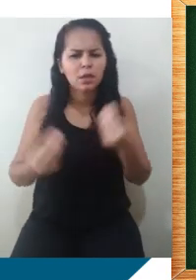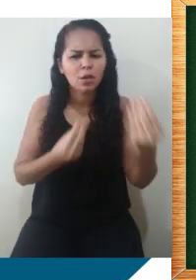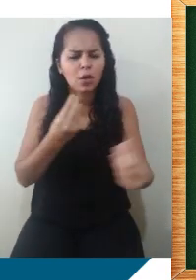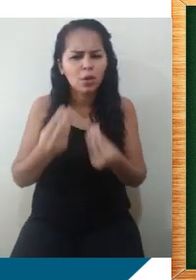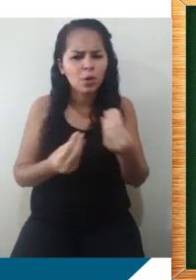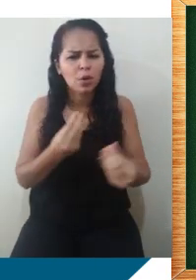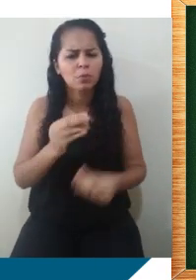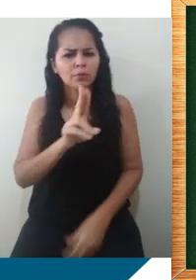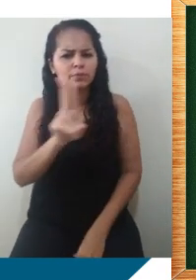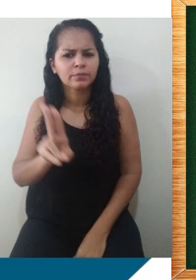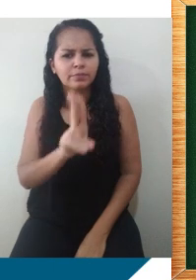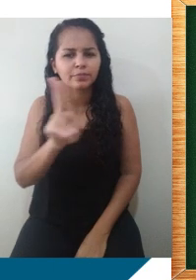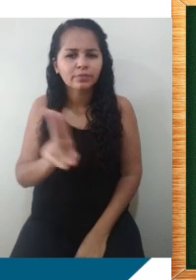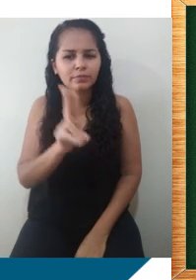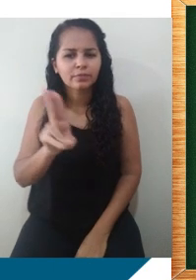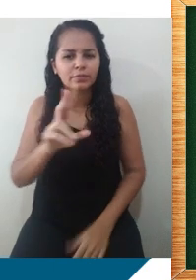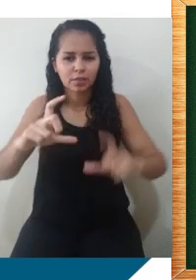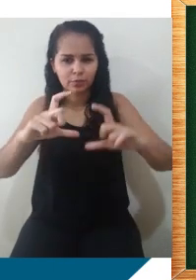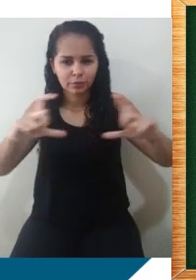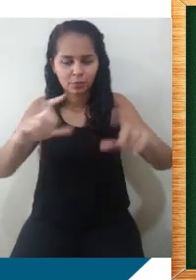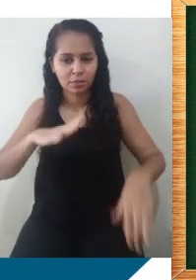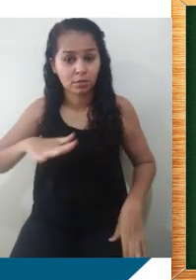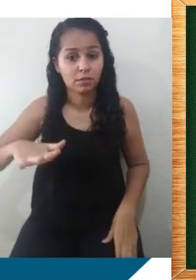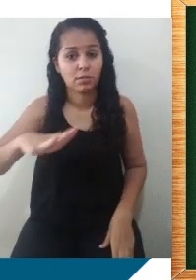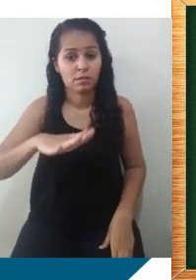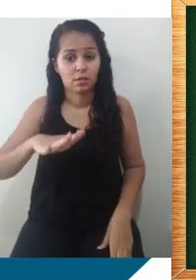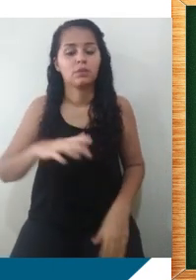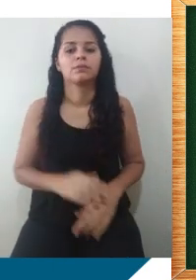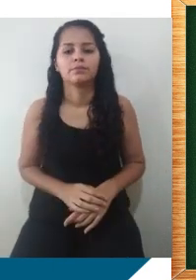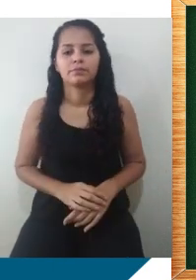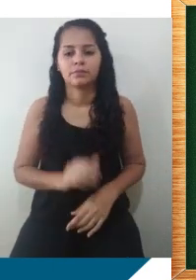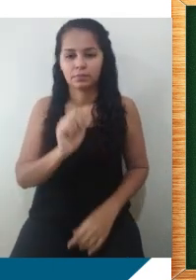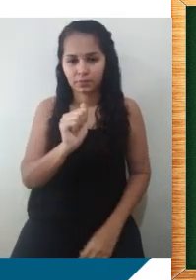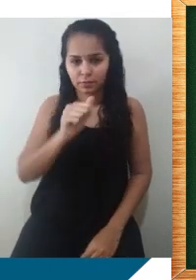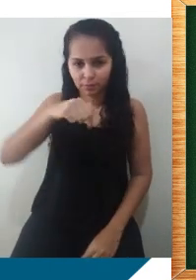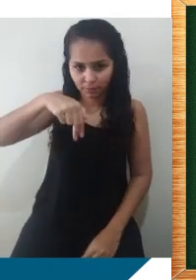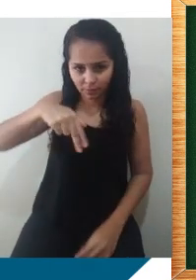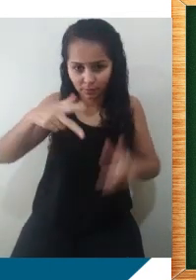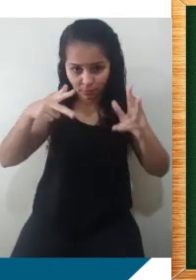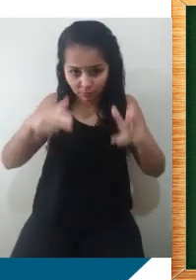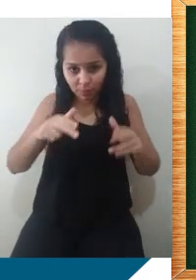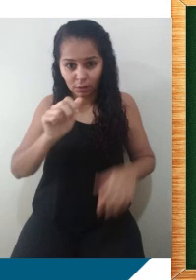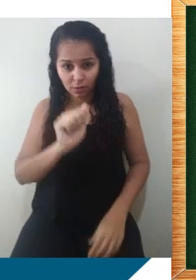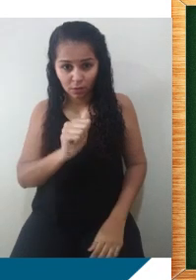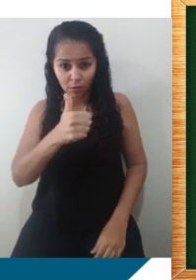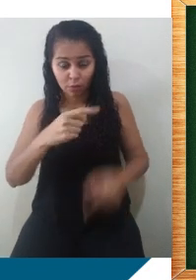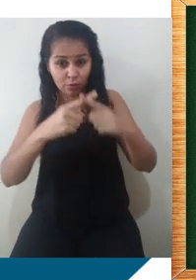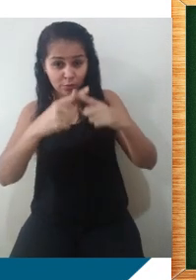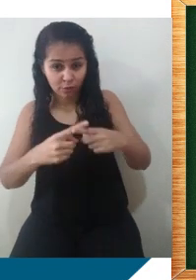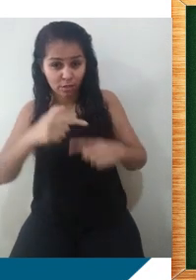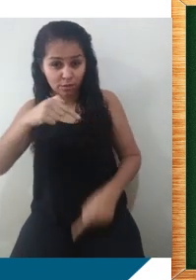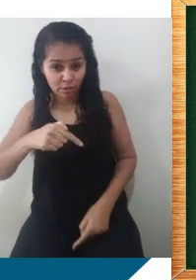é igual a 1 vezes q elevado a n menos 1. Para aplicar essa fórmula, n será igual a 10.